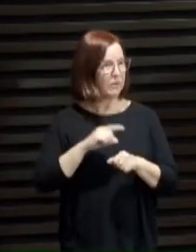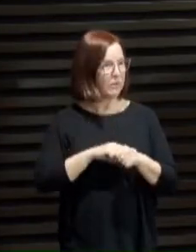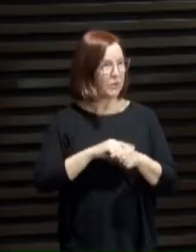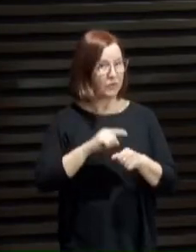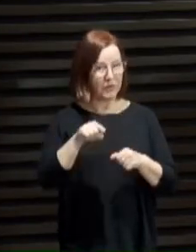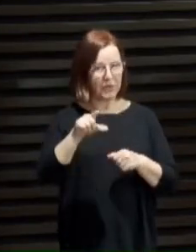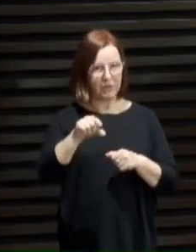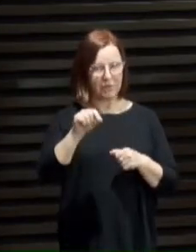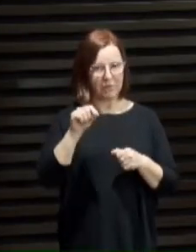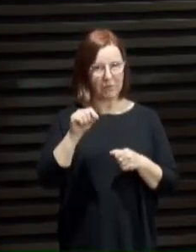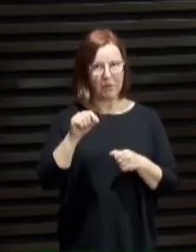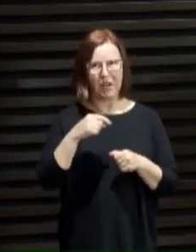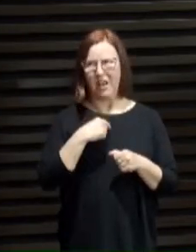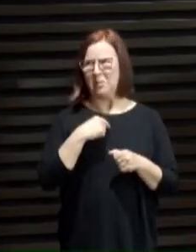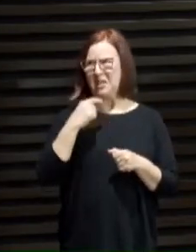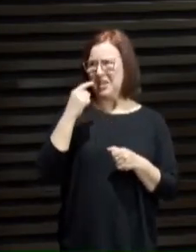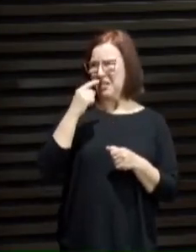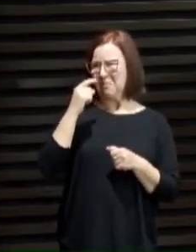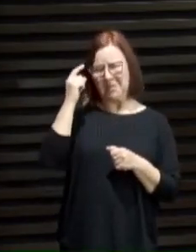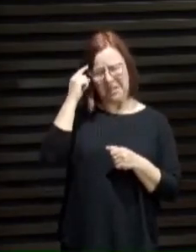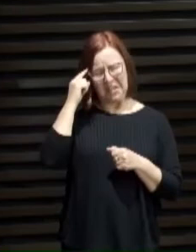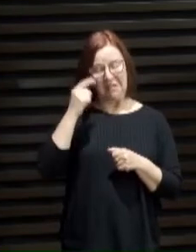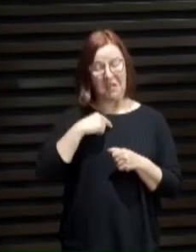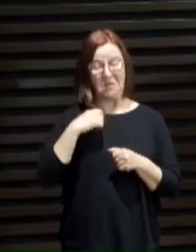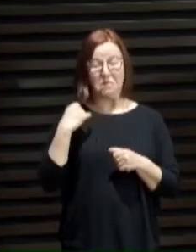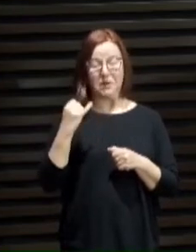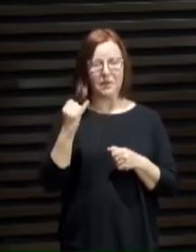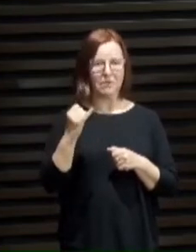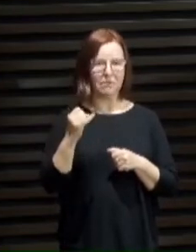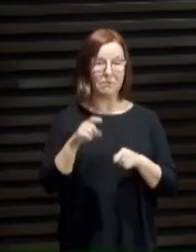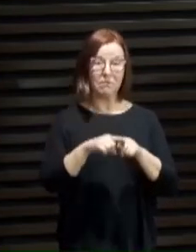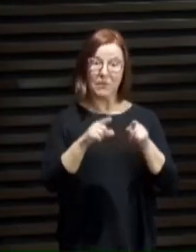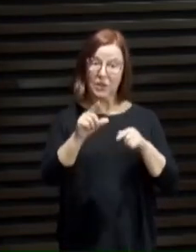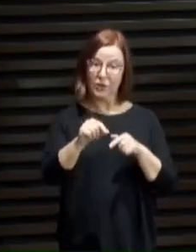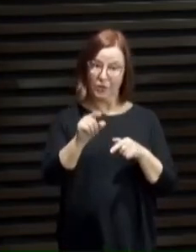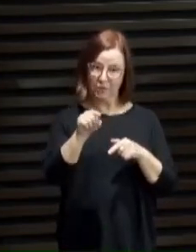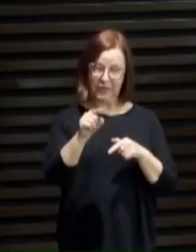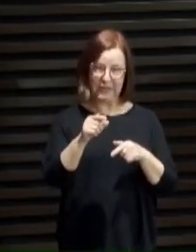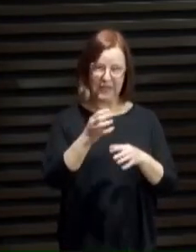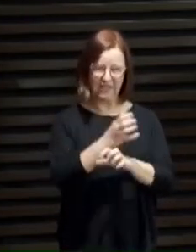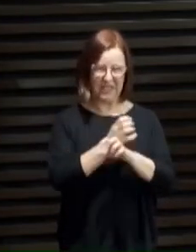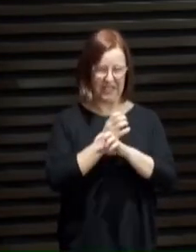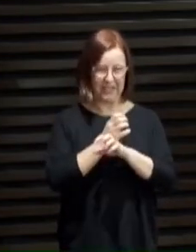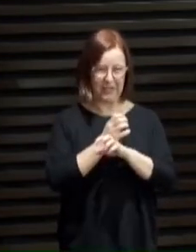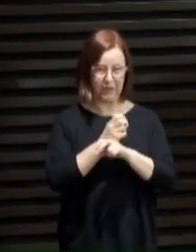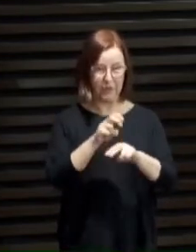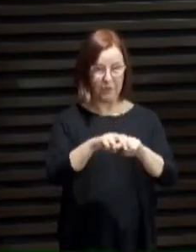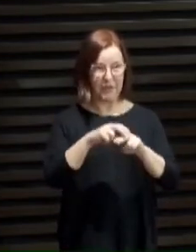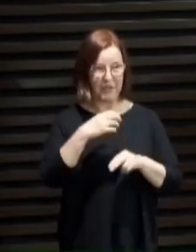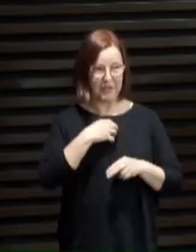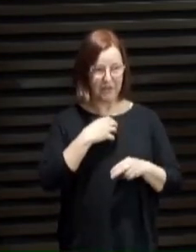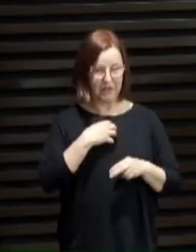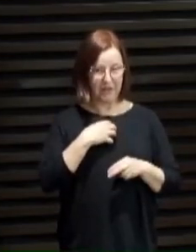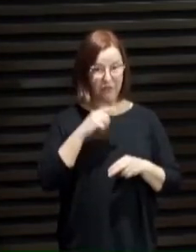alguma coisa. E aí você descobre que é vazio por natureza, que você já preenche